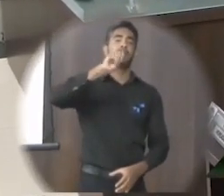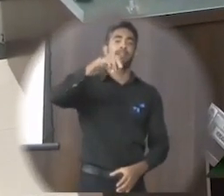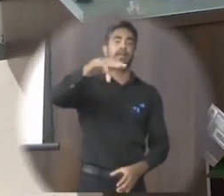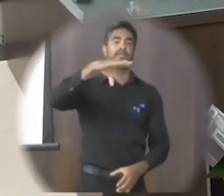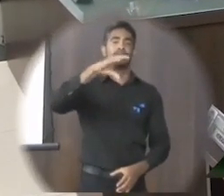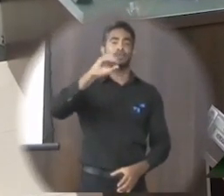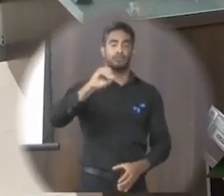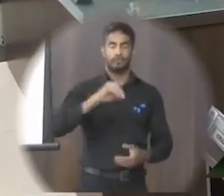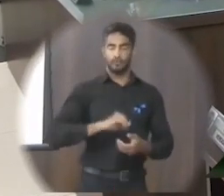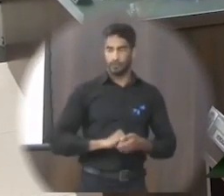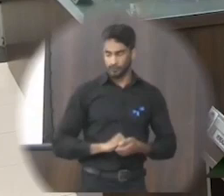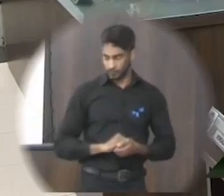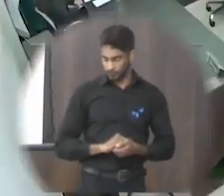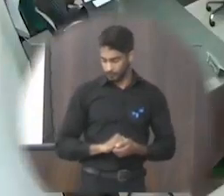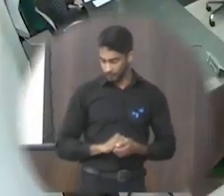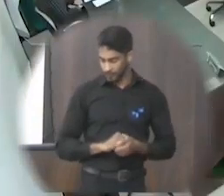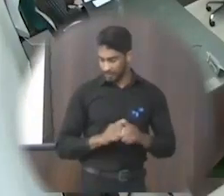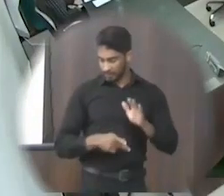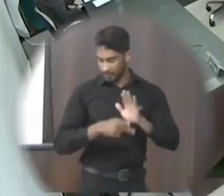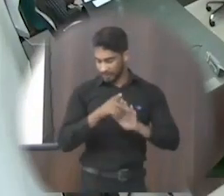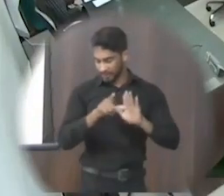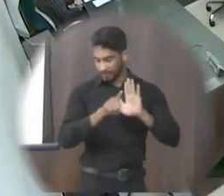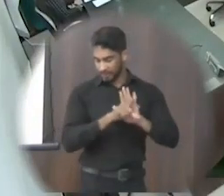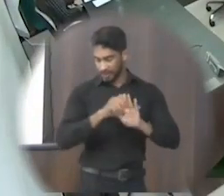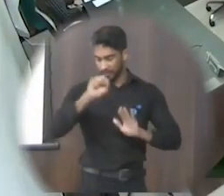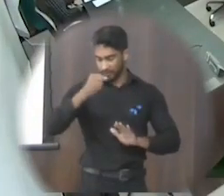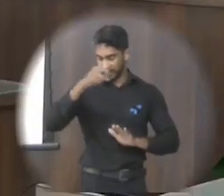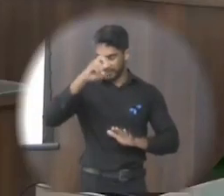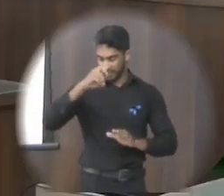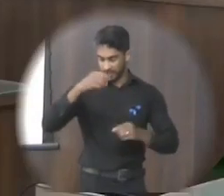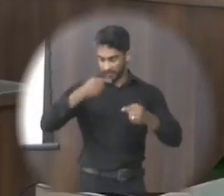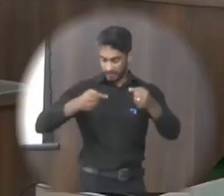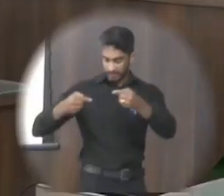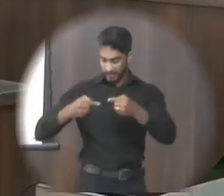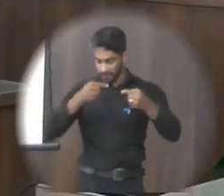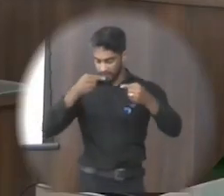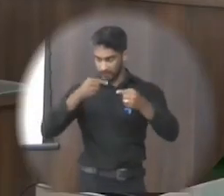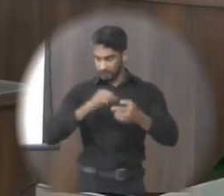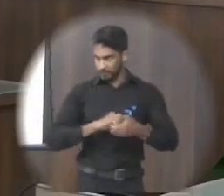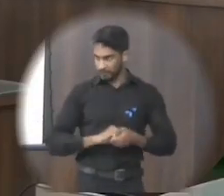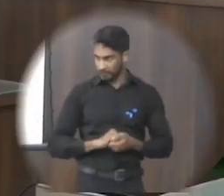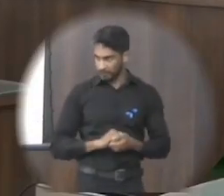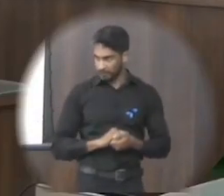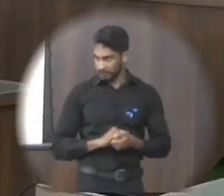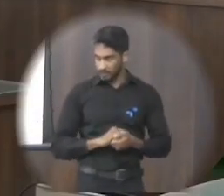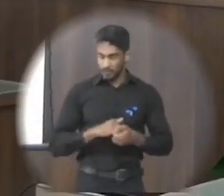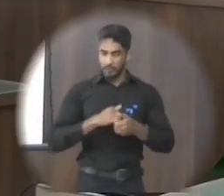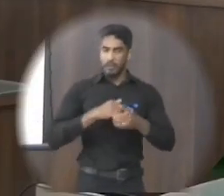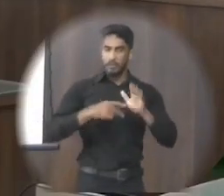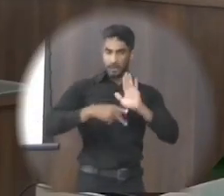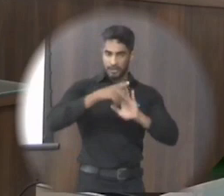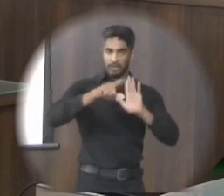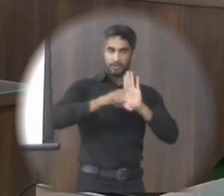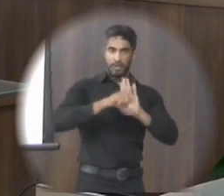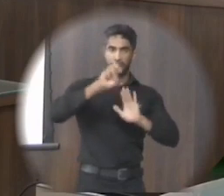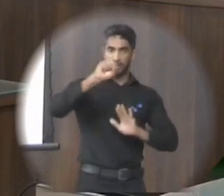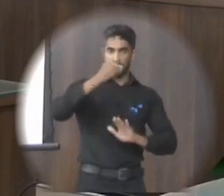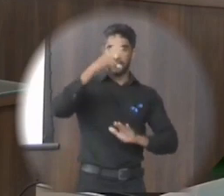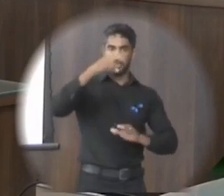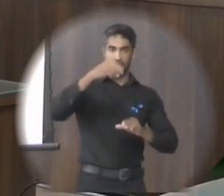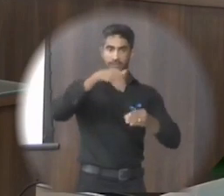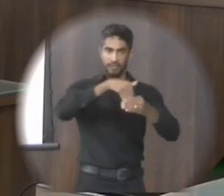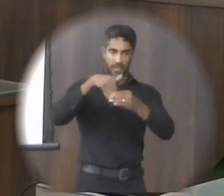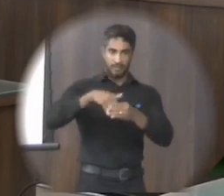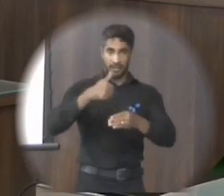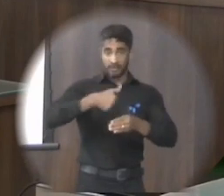Ferreira. Projeto de lei 085 está em discussão. Projeto de lei 085 está em votação